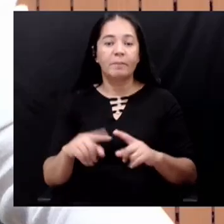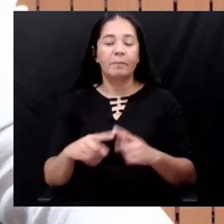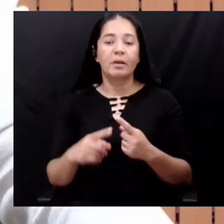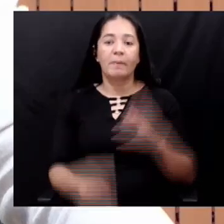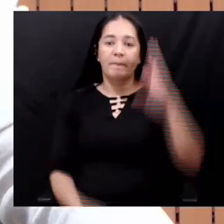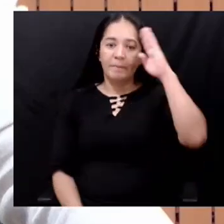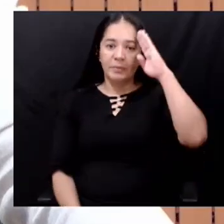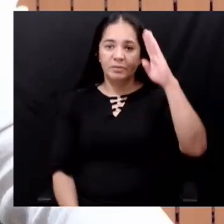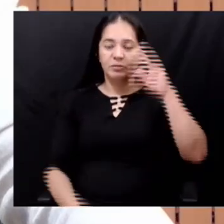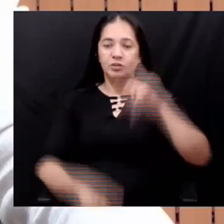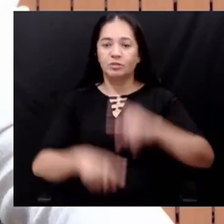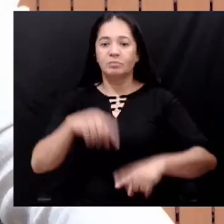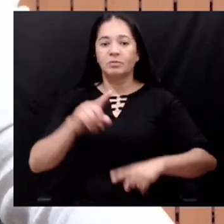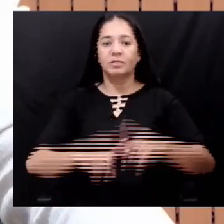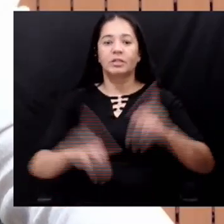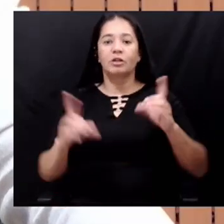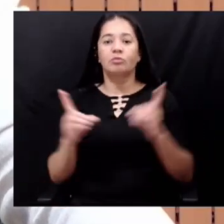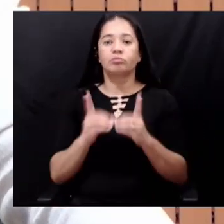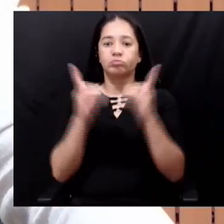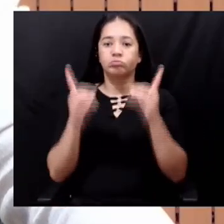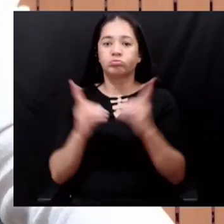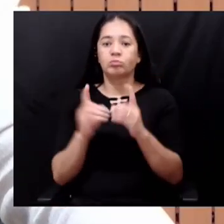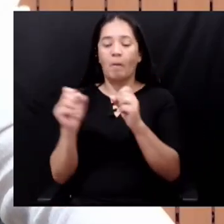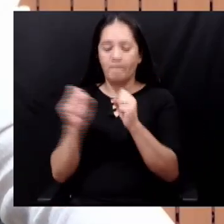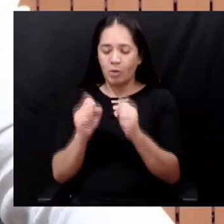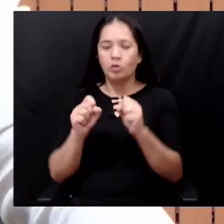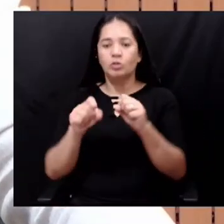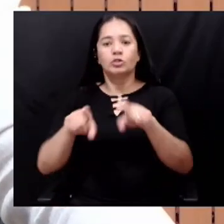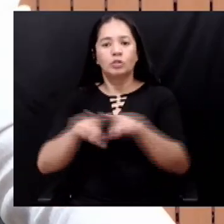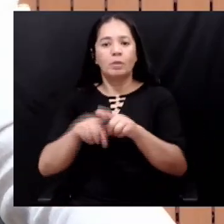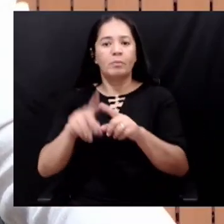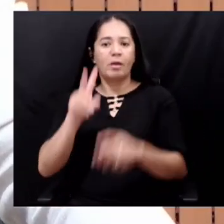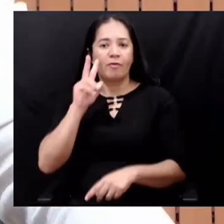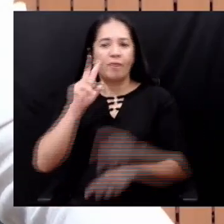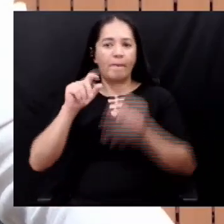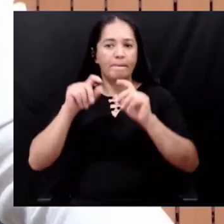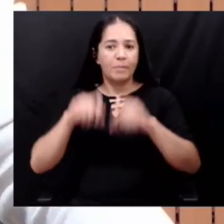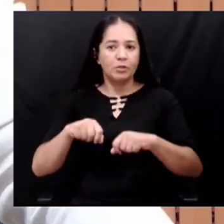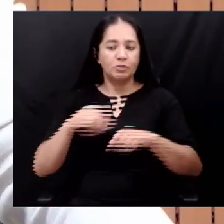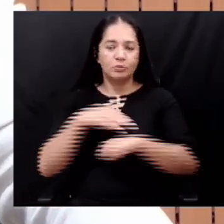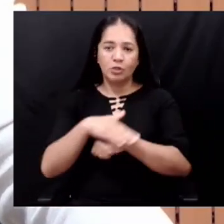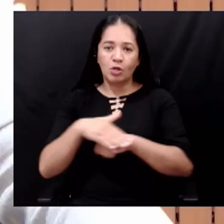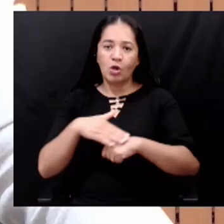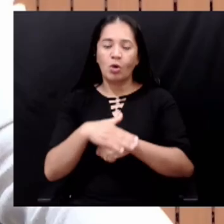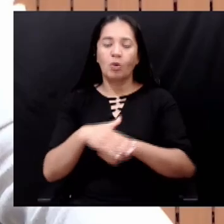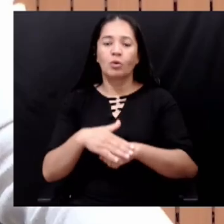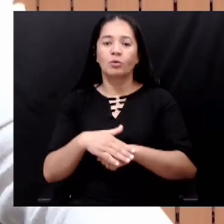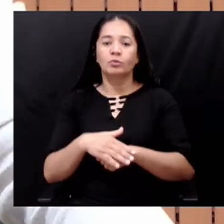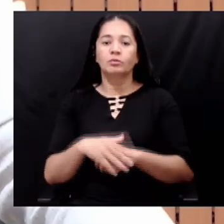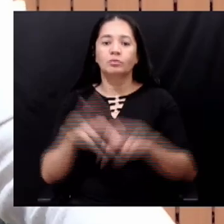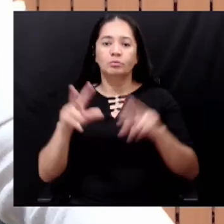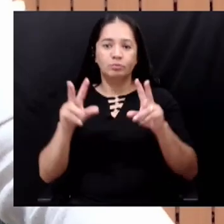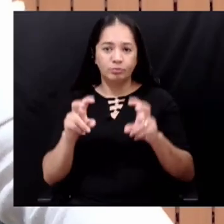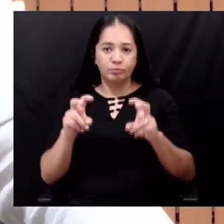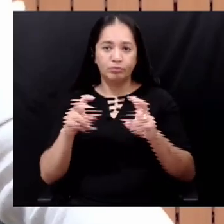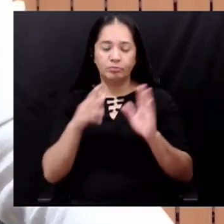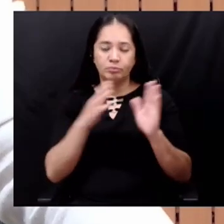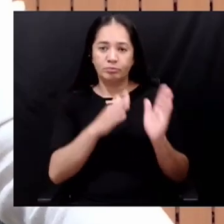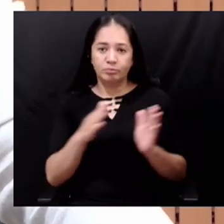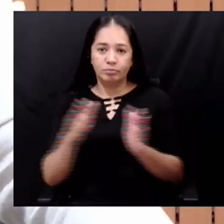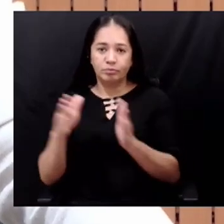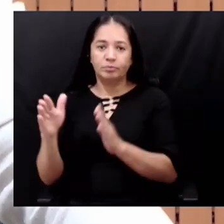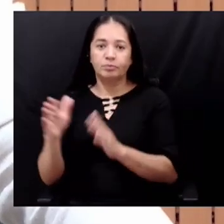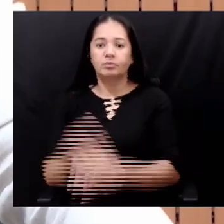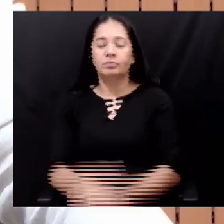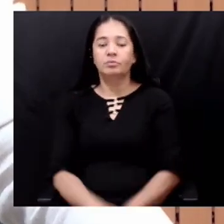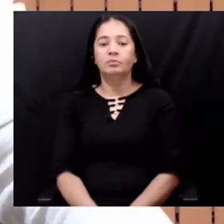didático, podemos também ver a possibilidade e conversar sobre esse processo, né?